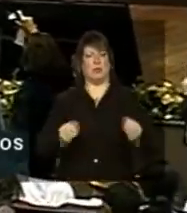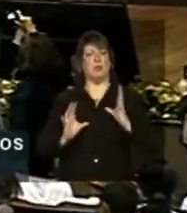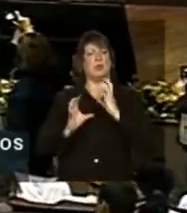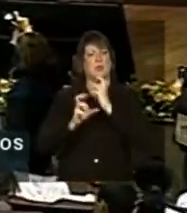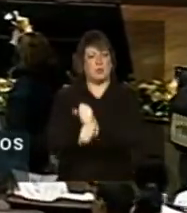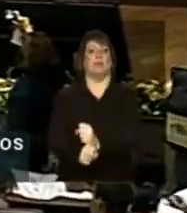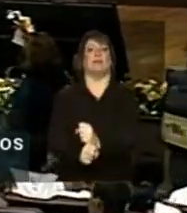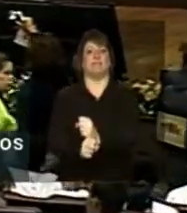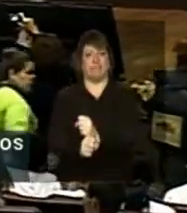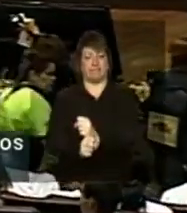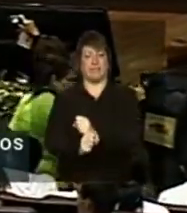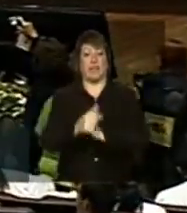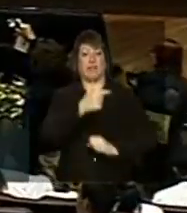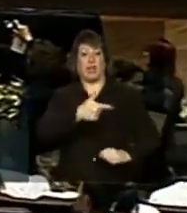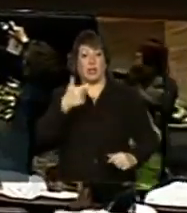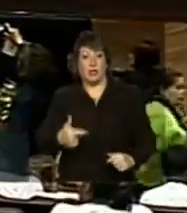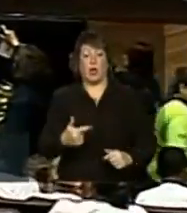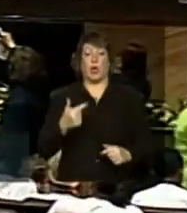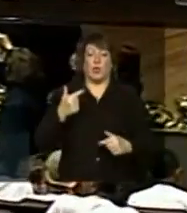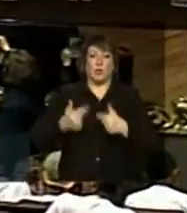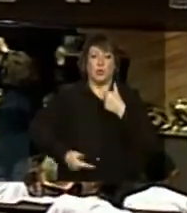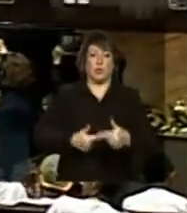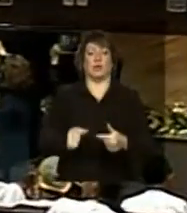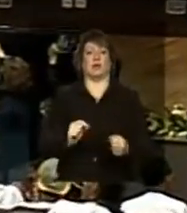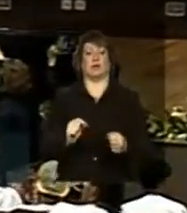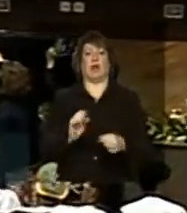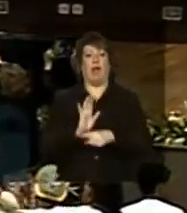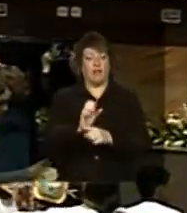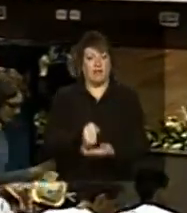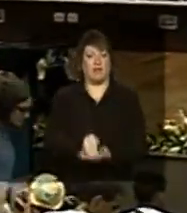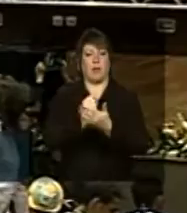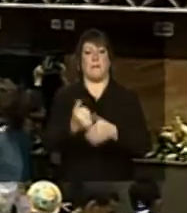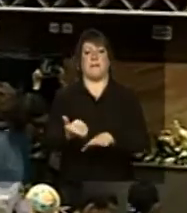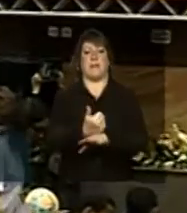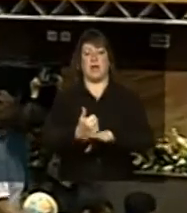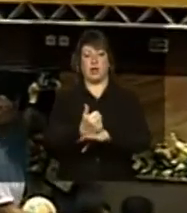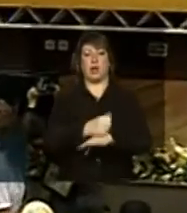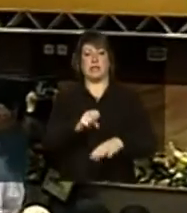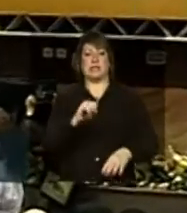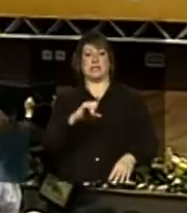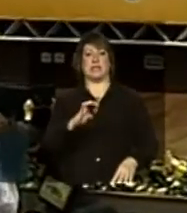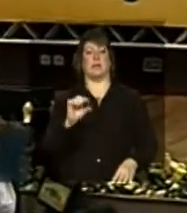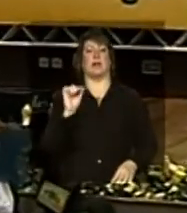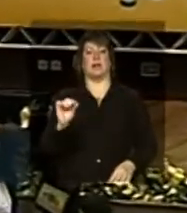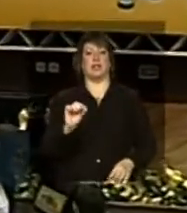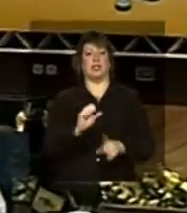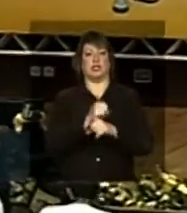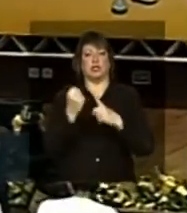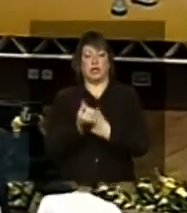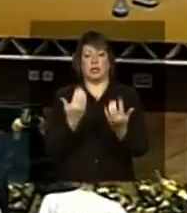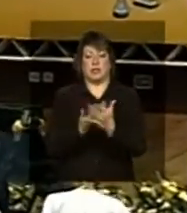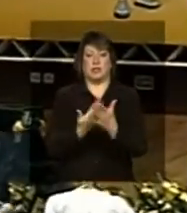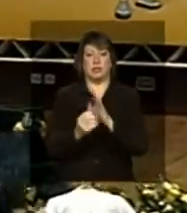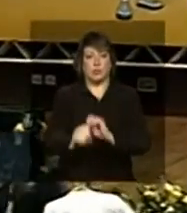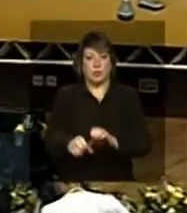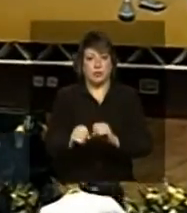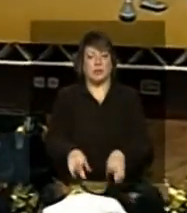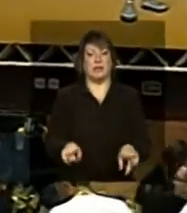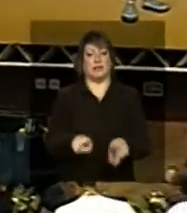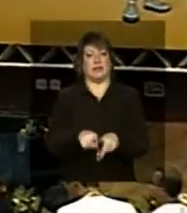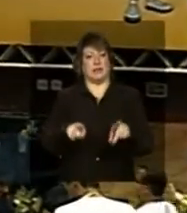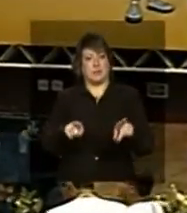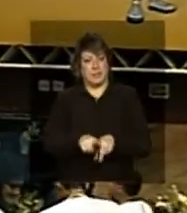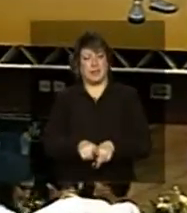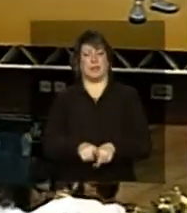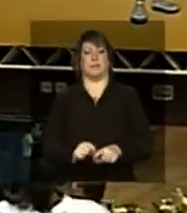22 anos a favor de melhorarmos o sistema socioeducativo e resistindo